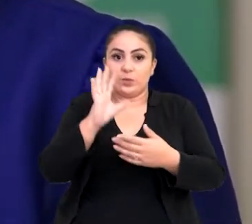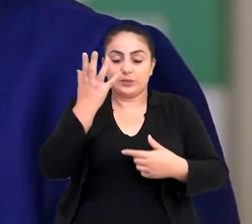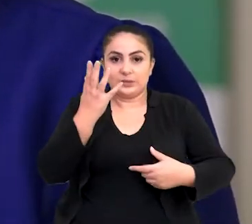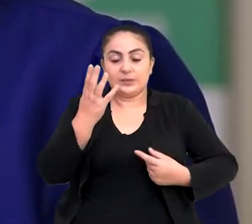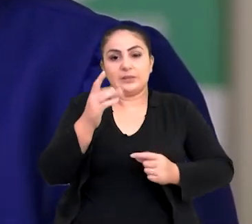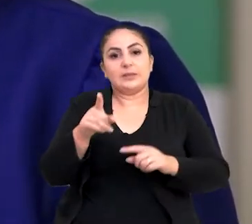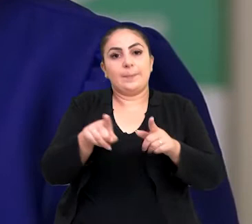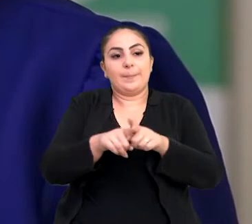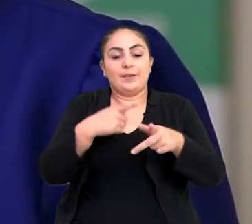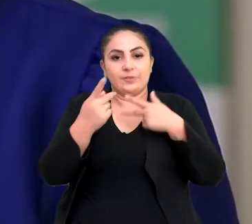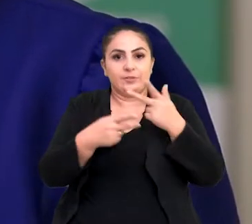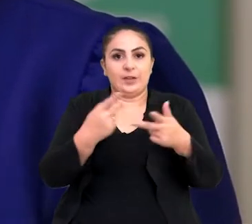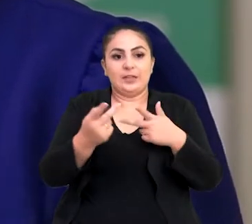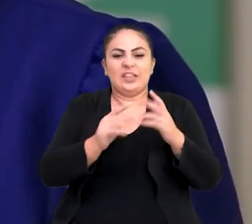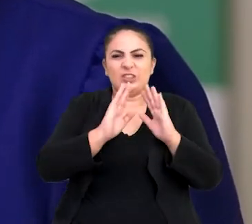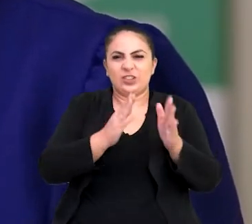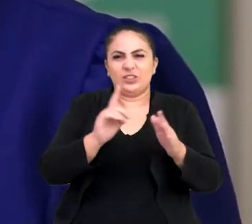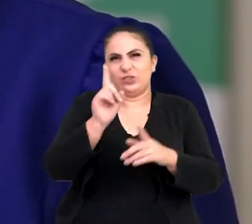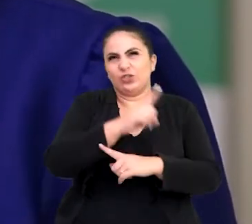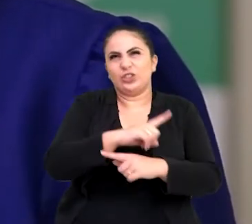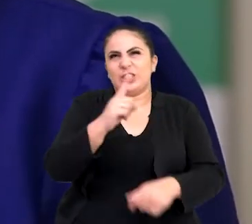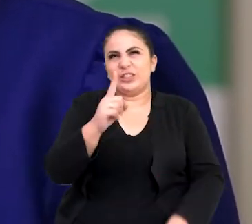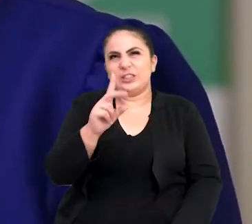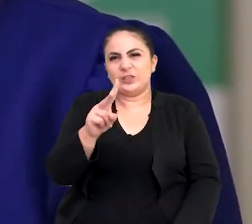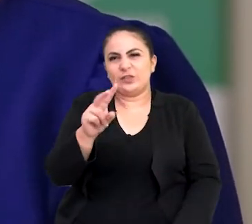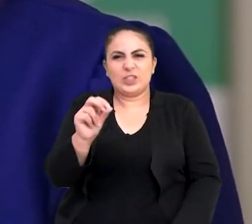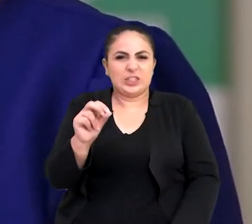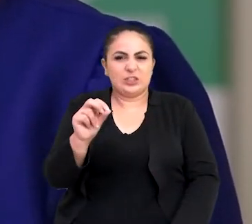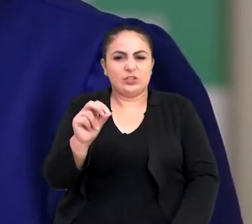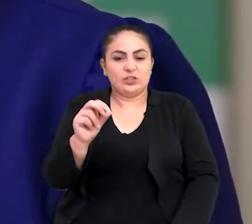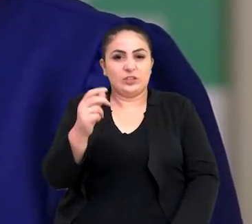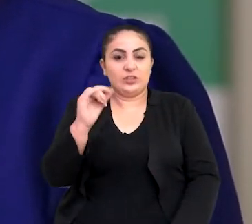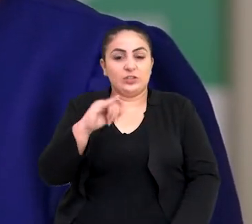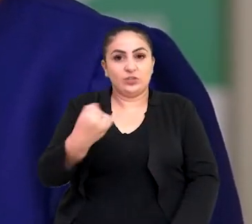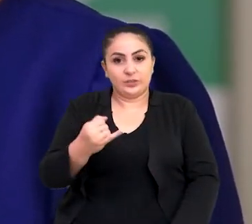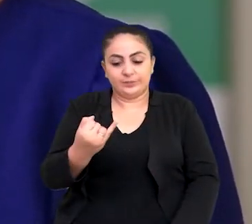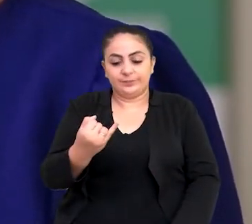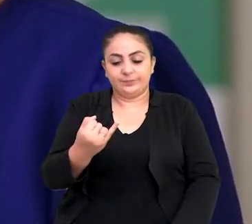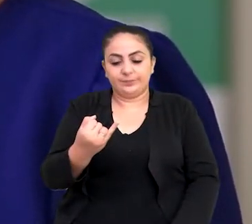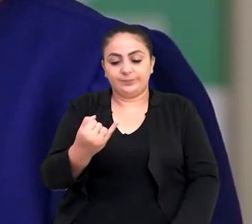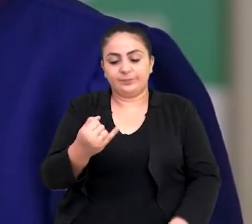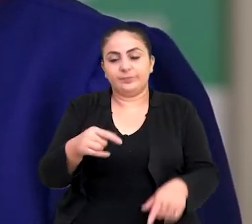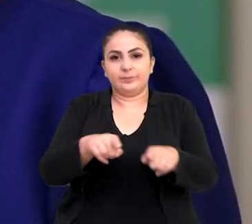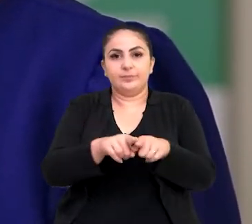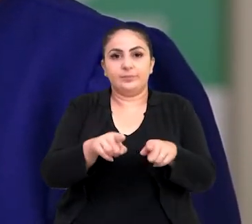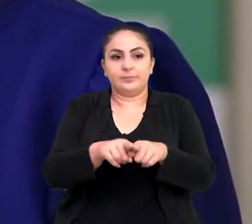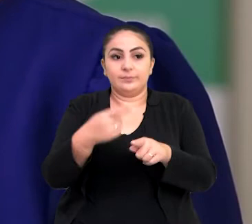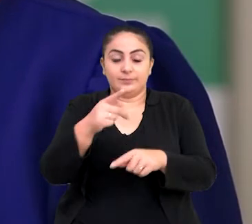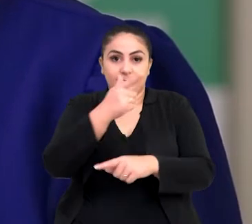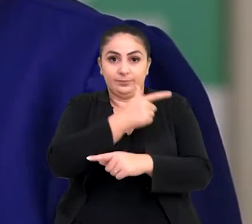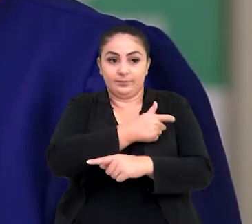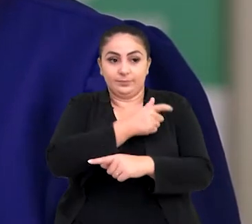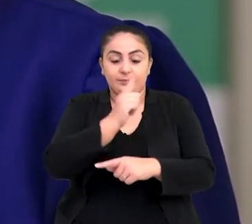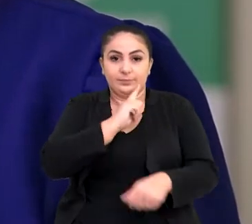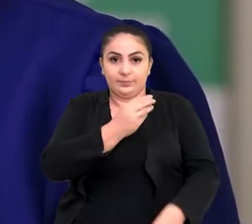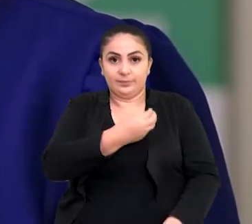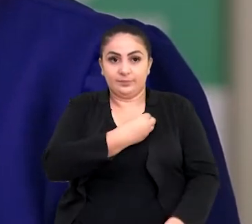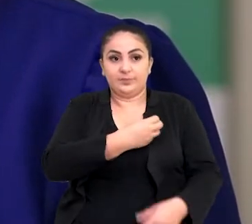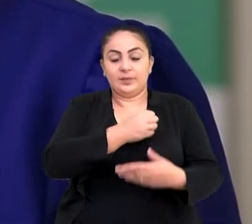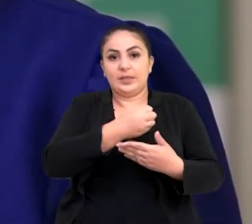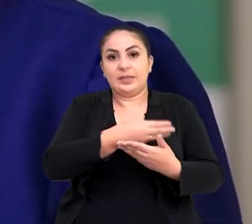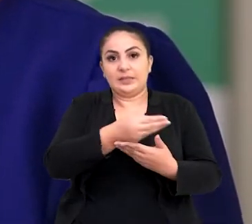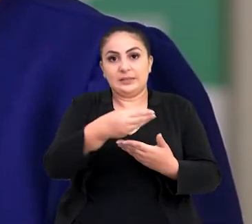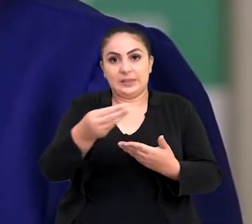isso aconteça, e a previsão é que seja lá pelo dia 20 de janeiro, que essa vacina